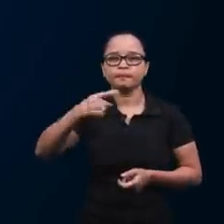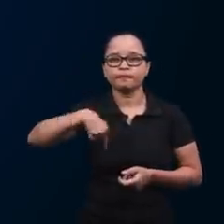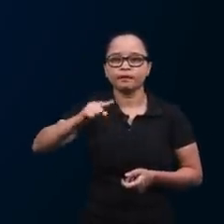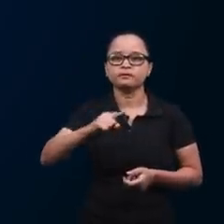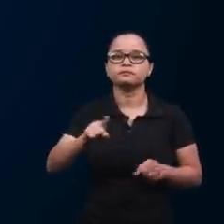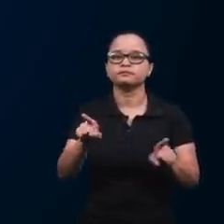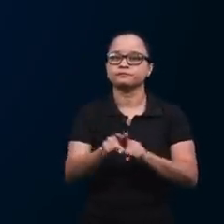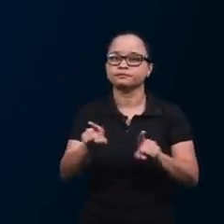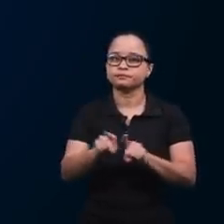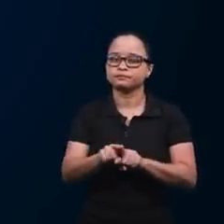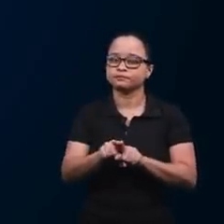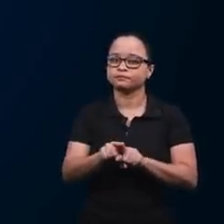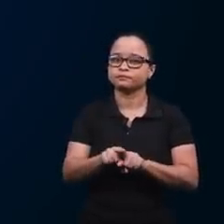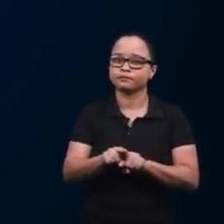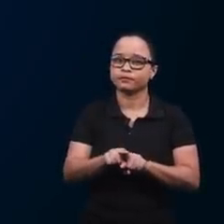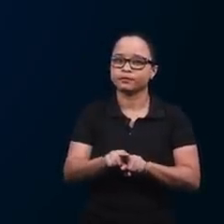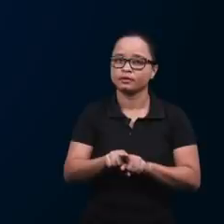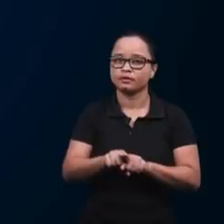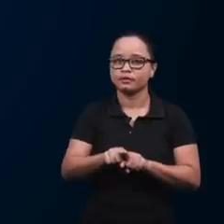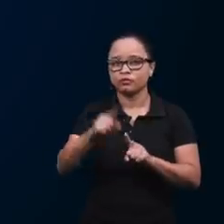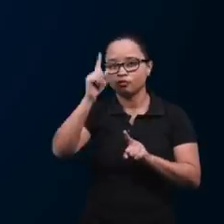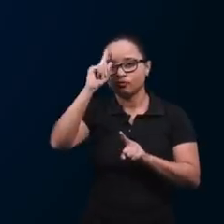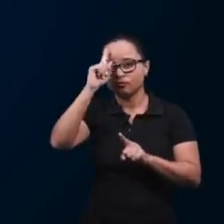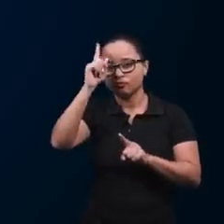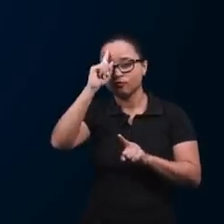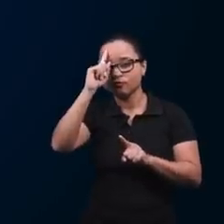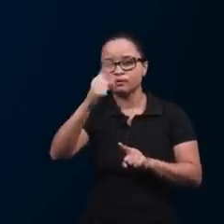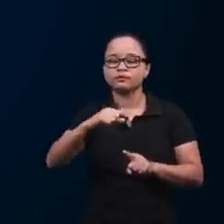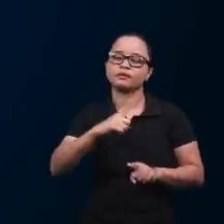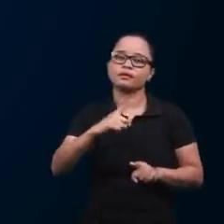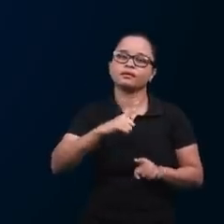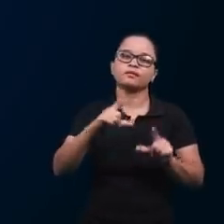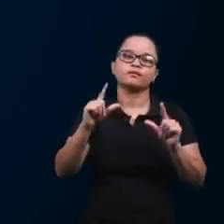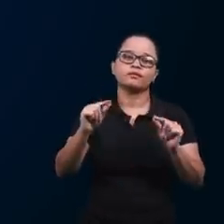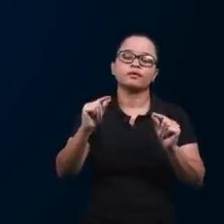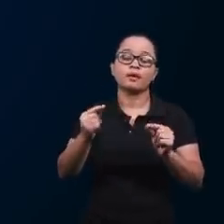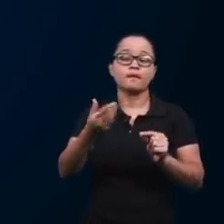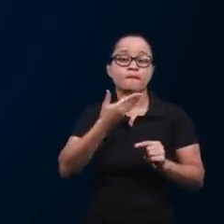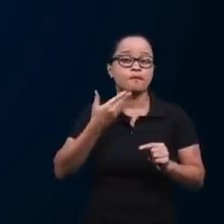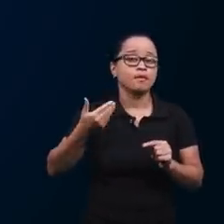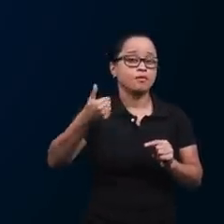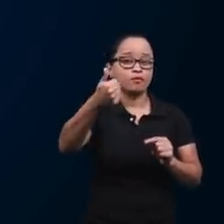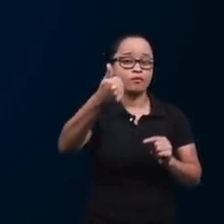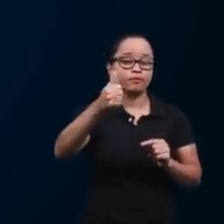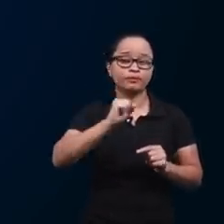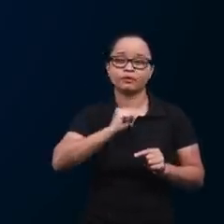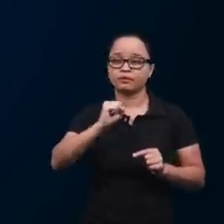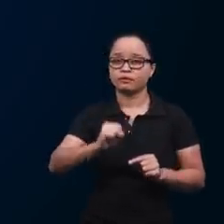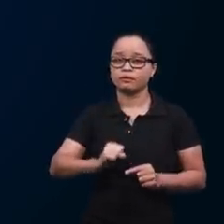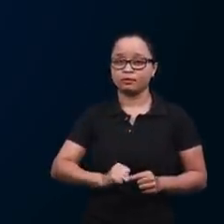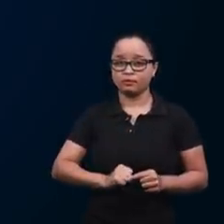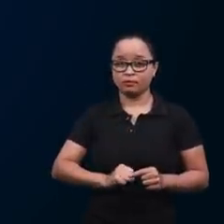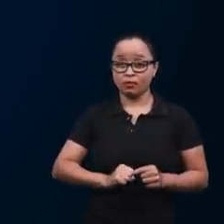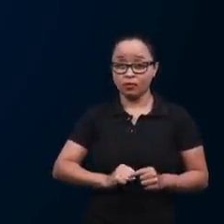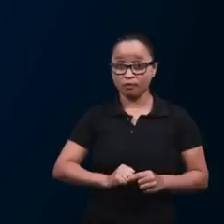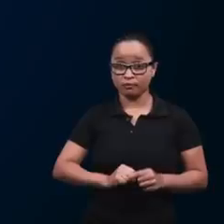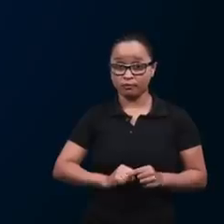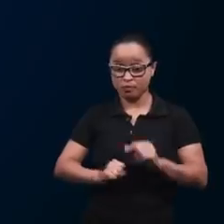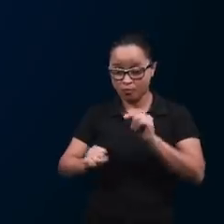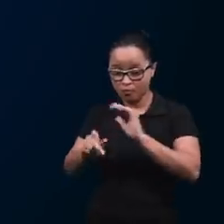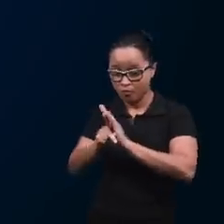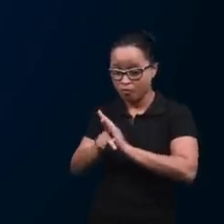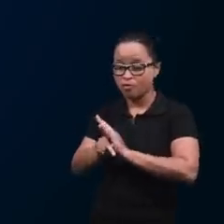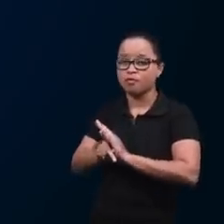nós temos tido cada dia melhores condições de exercermos o sacerdócio Universal